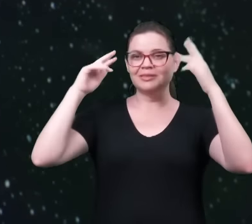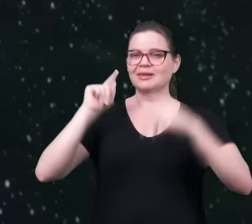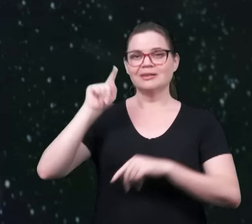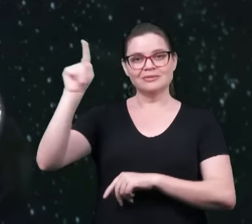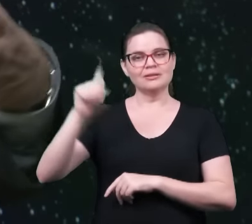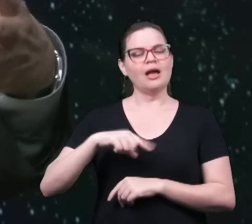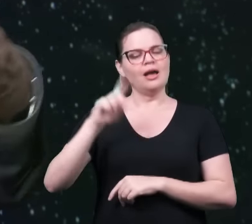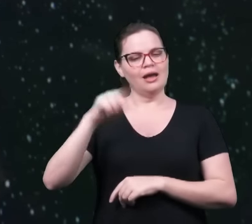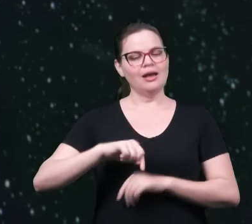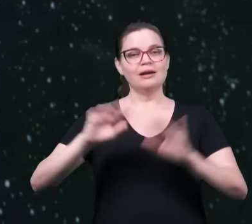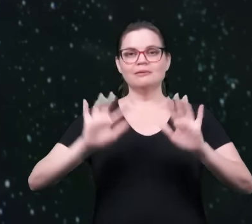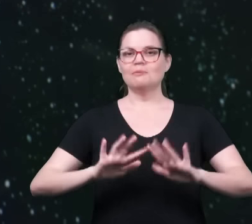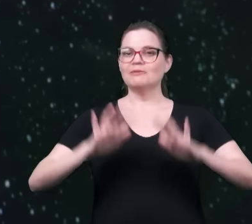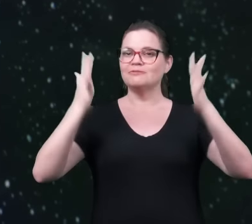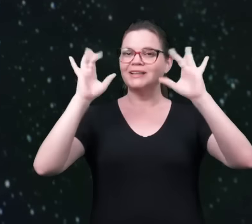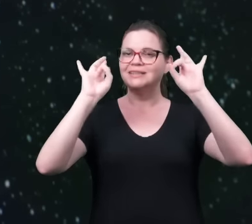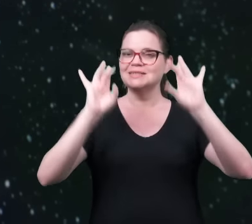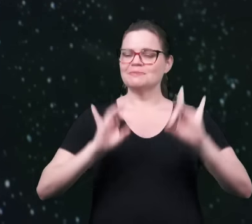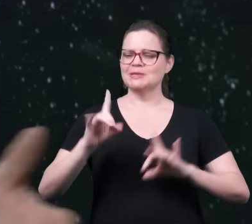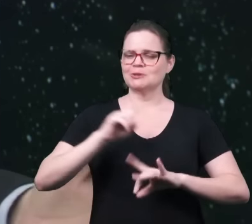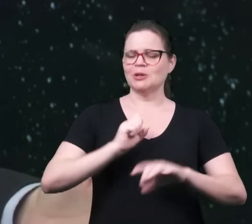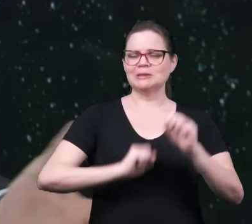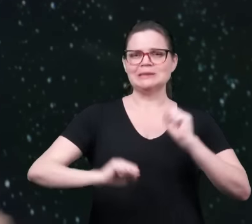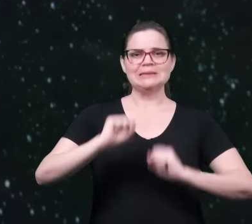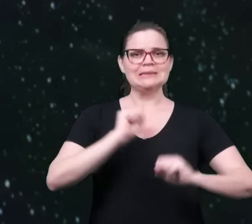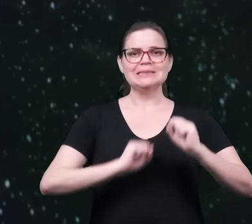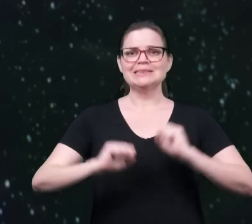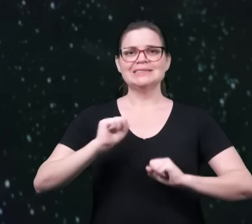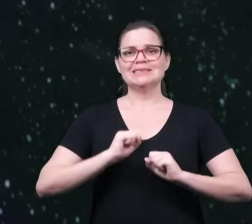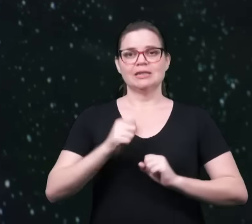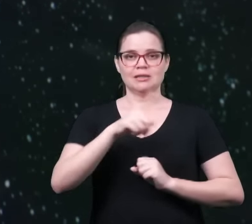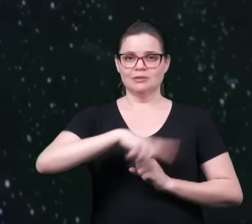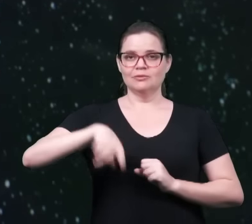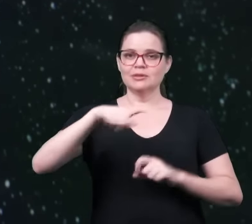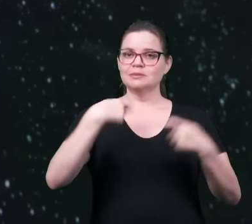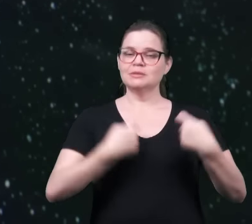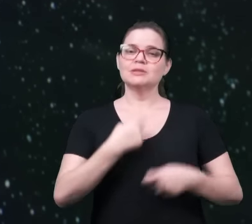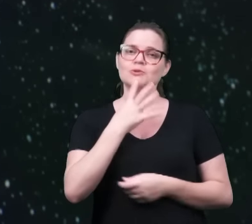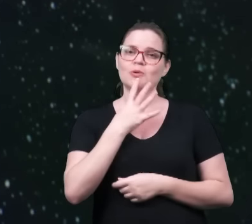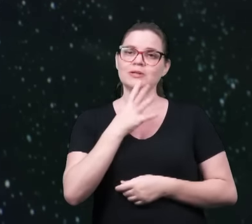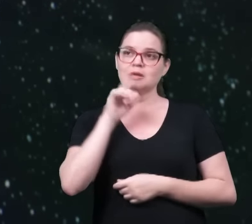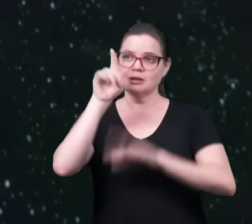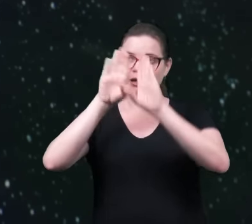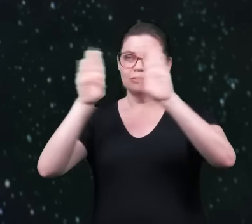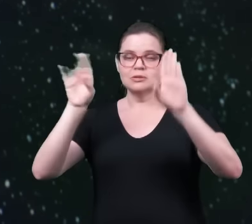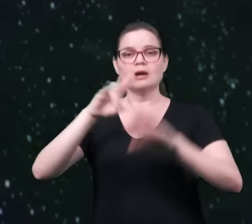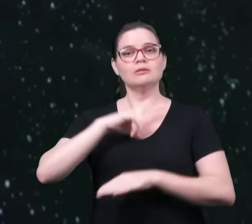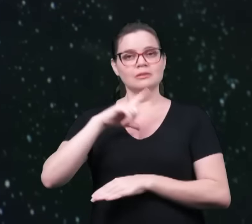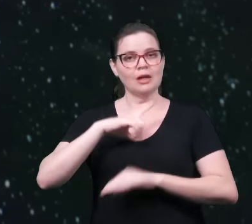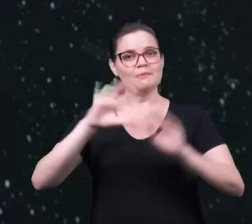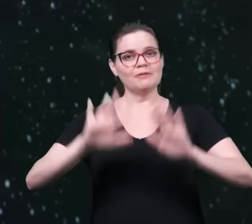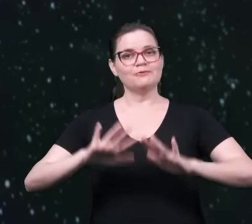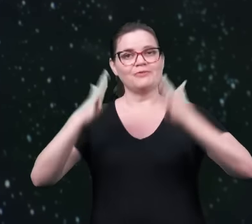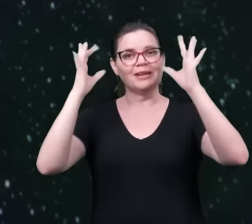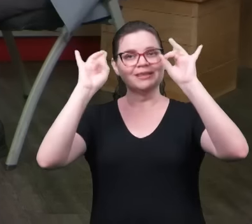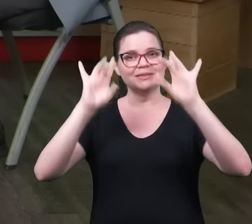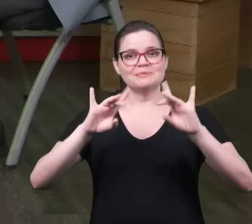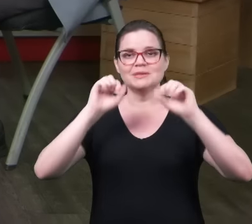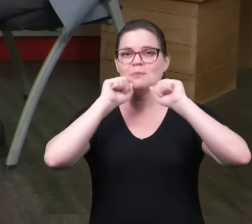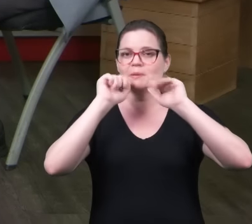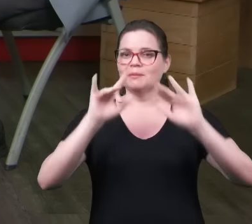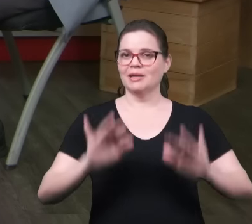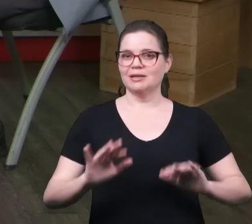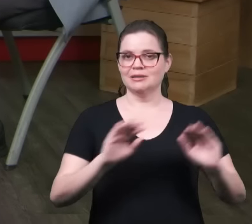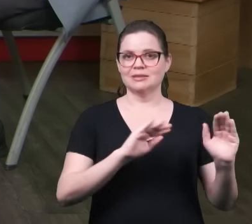grande festa, a grande expectativa nossa, né? E o homem precisa conhecer que existe uma festa no céu, uma bênção maravilhosa, né? E